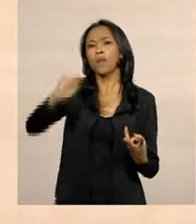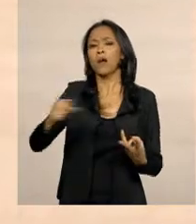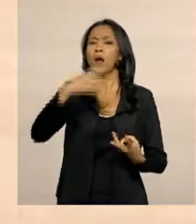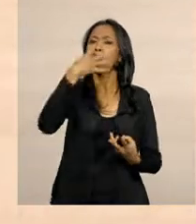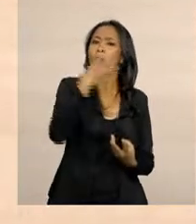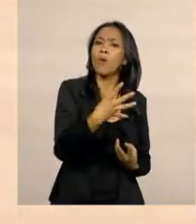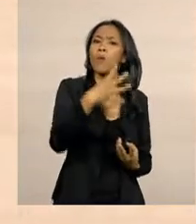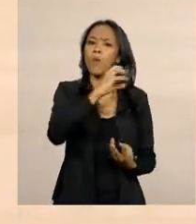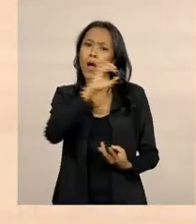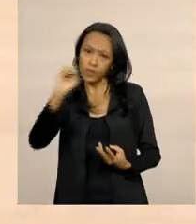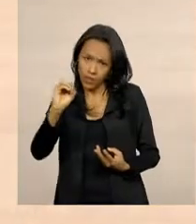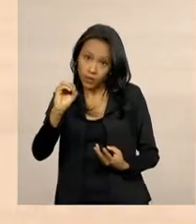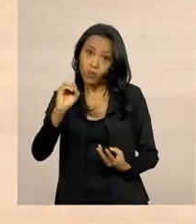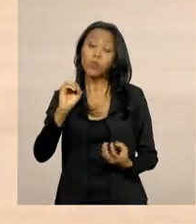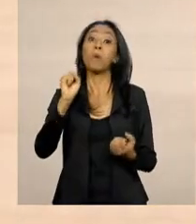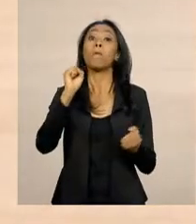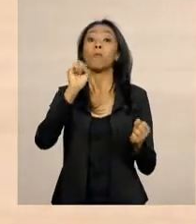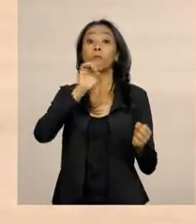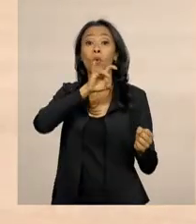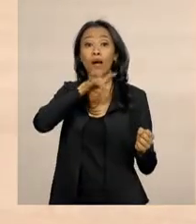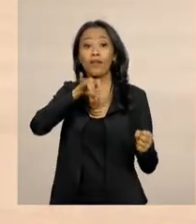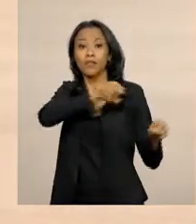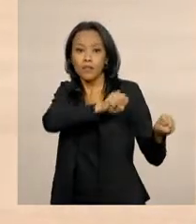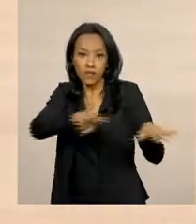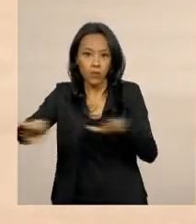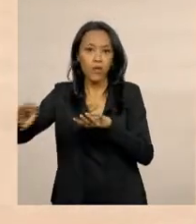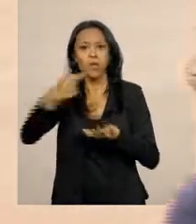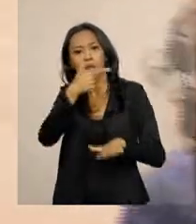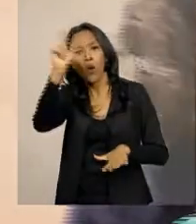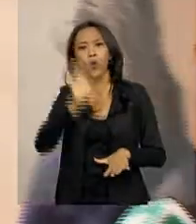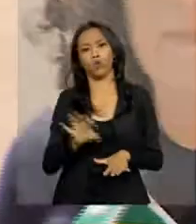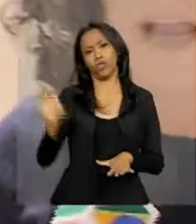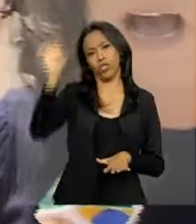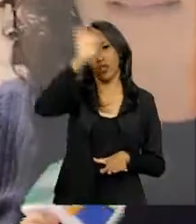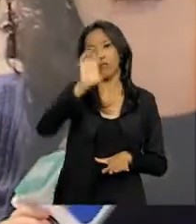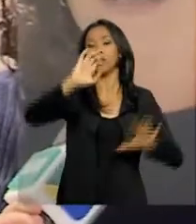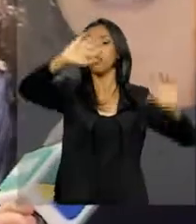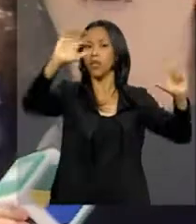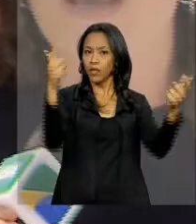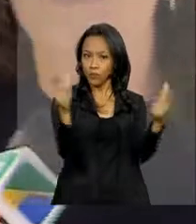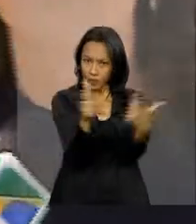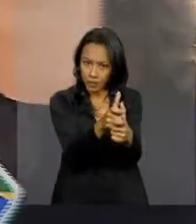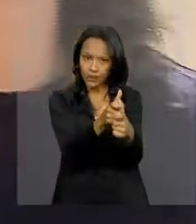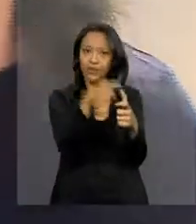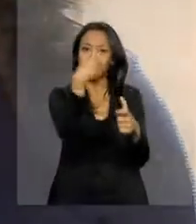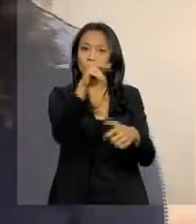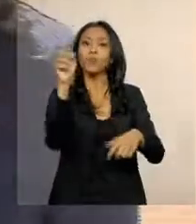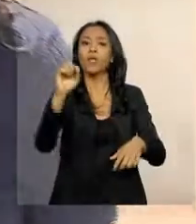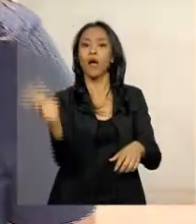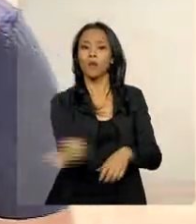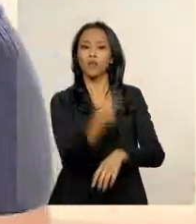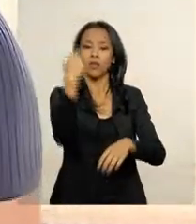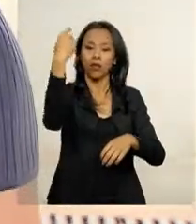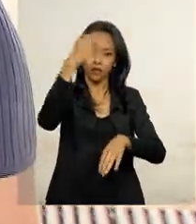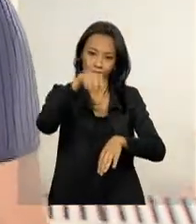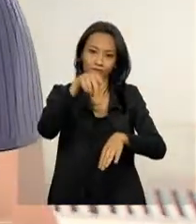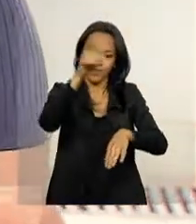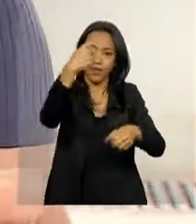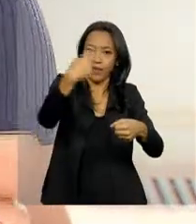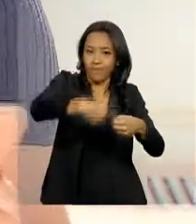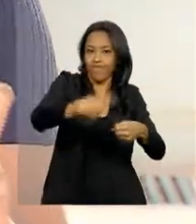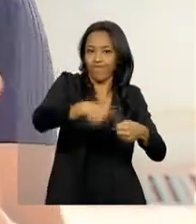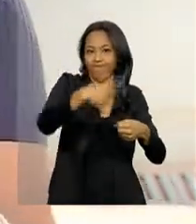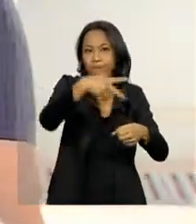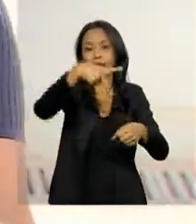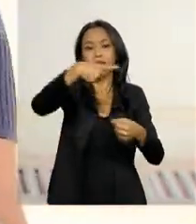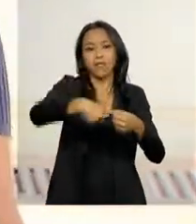400 venezuelanos por semana para outros estados, desafogando assim a situação em Boa Vista e Pacaraima,